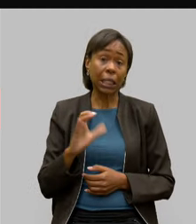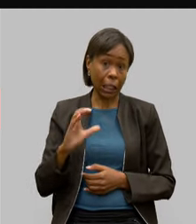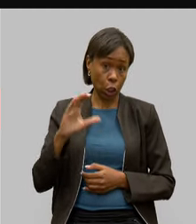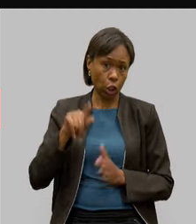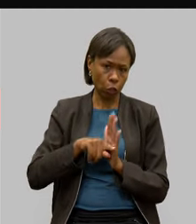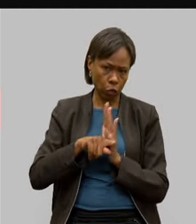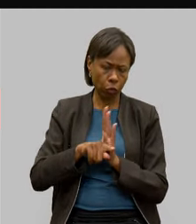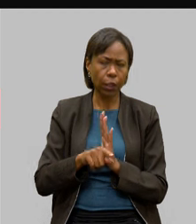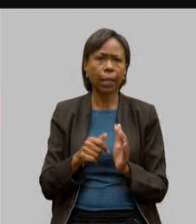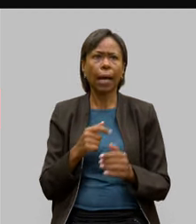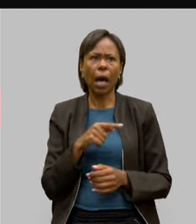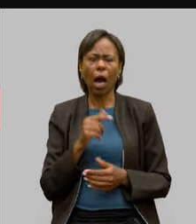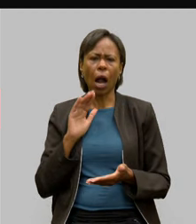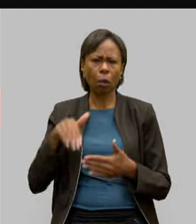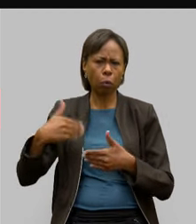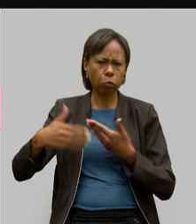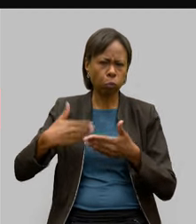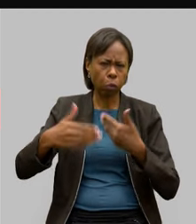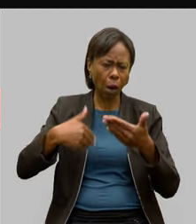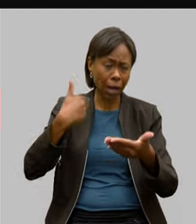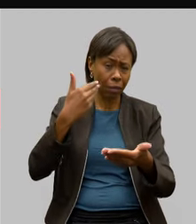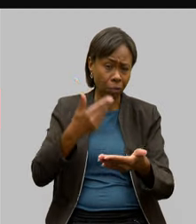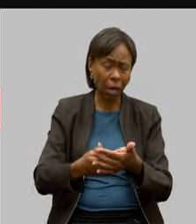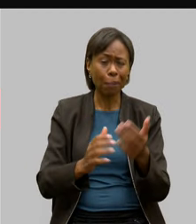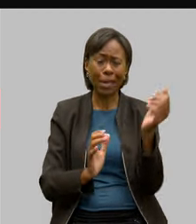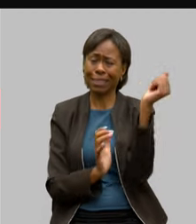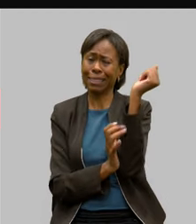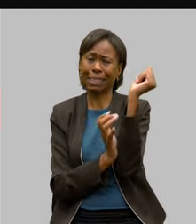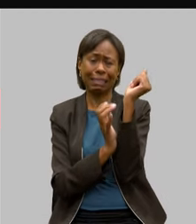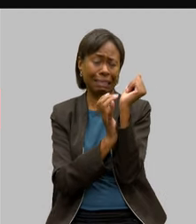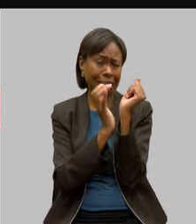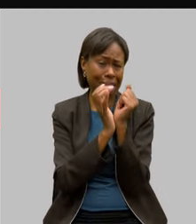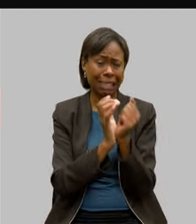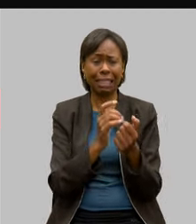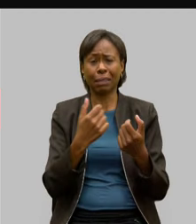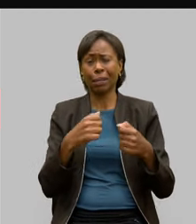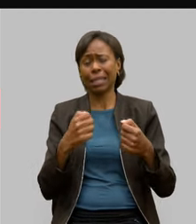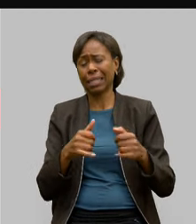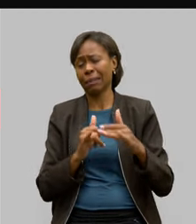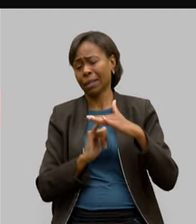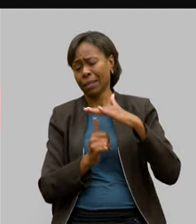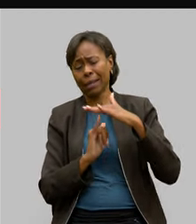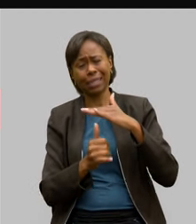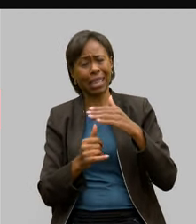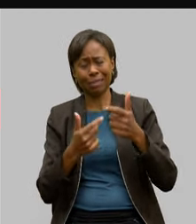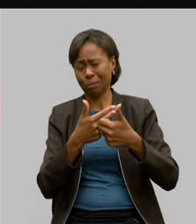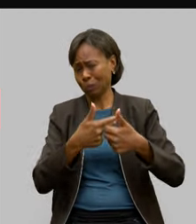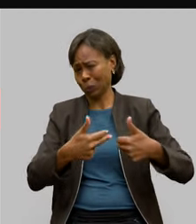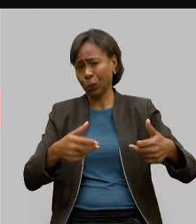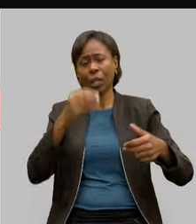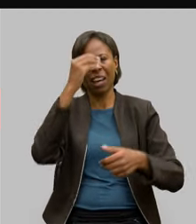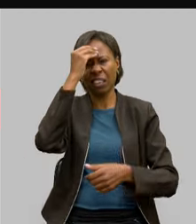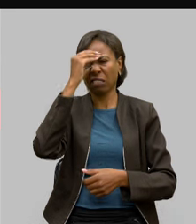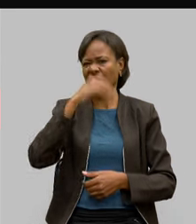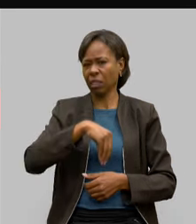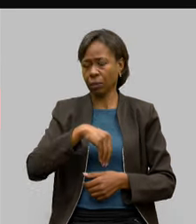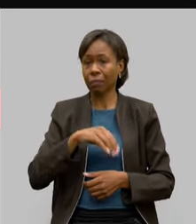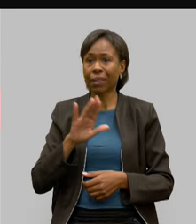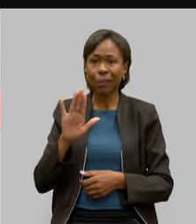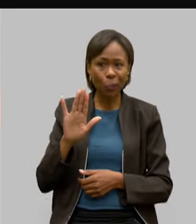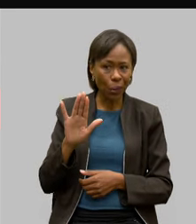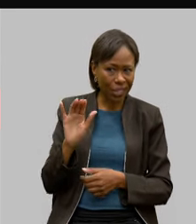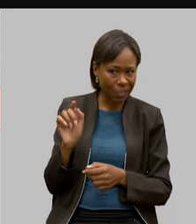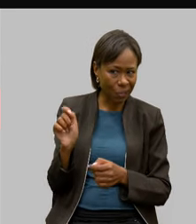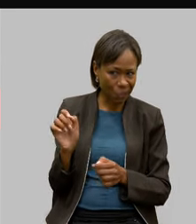tudo mais L mas tava muito burocrático para Abrir Startup tudo mais lá então nós desistimos eu já tô quase terminando tá